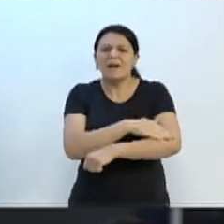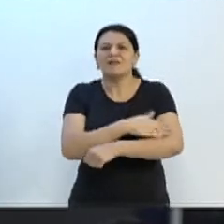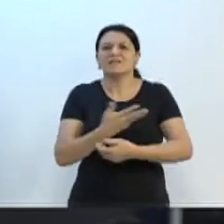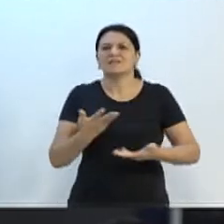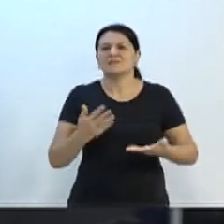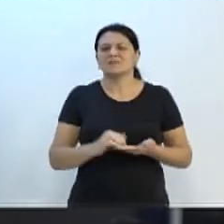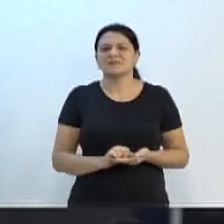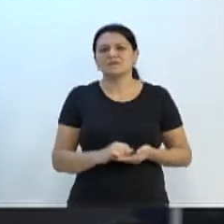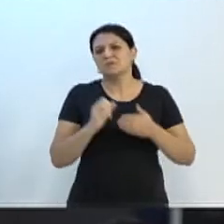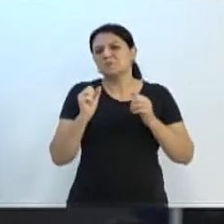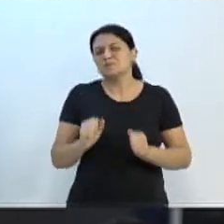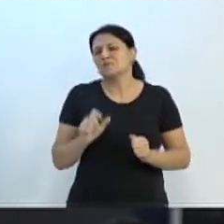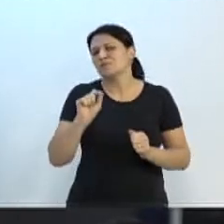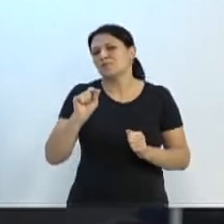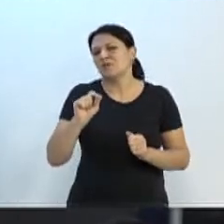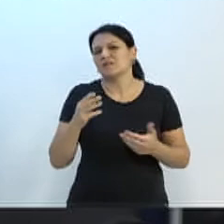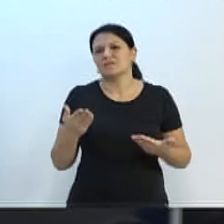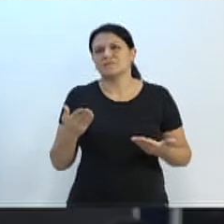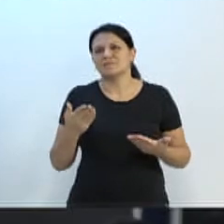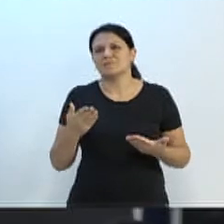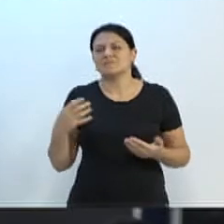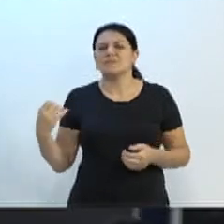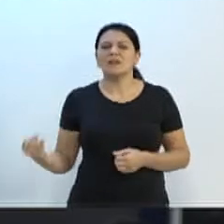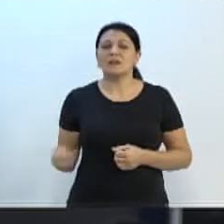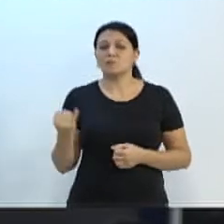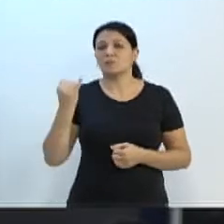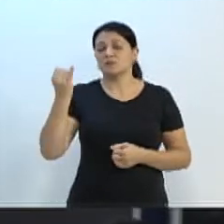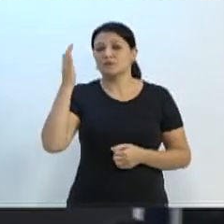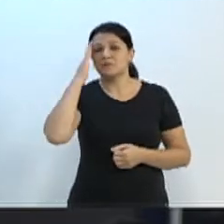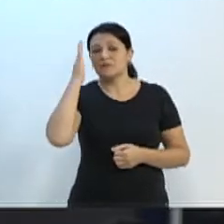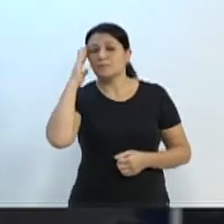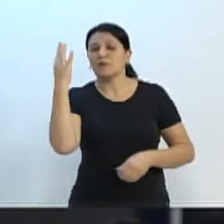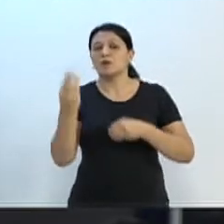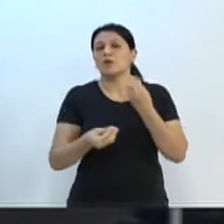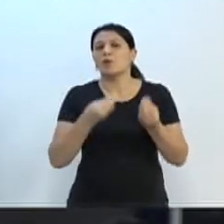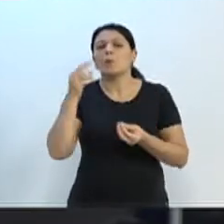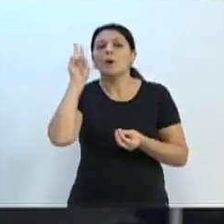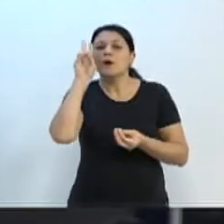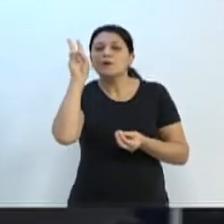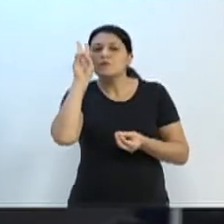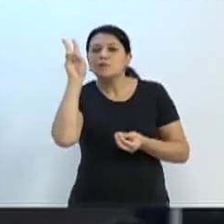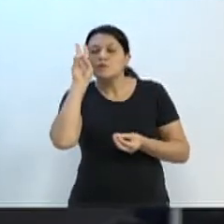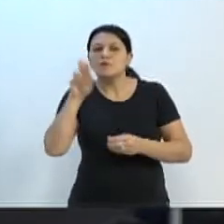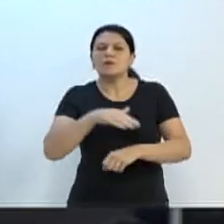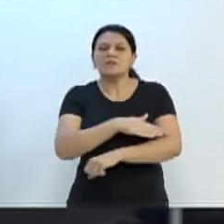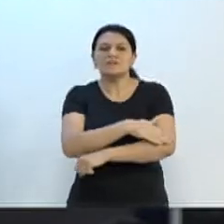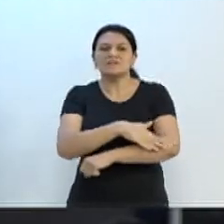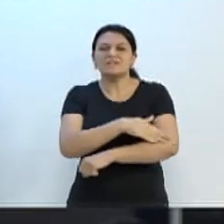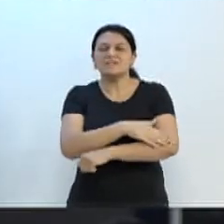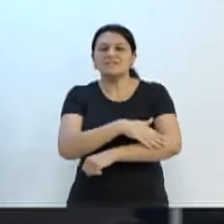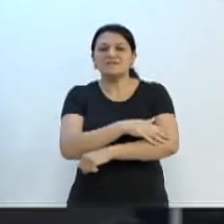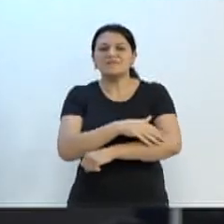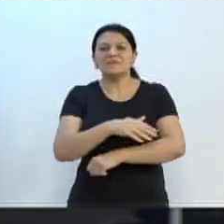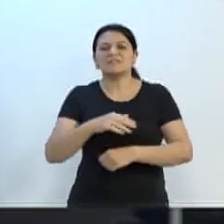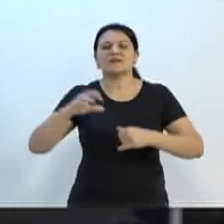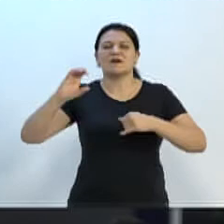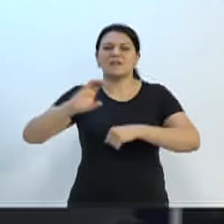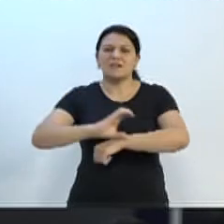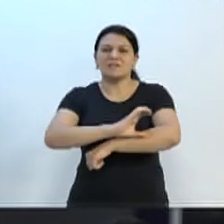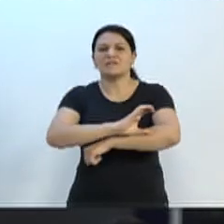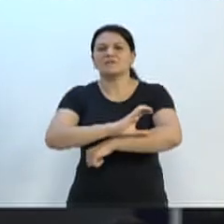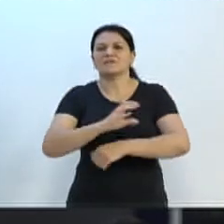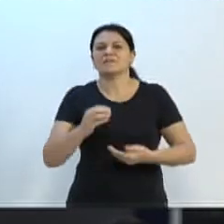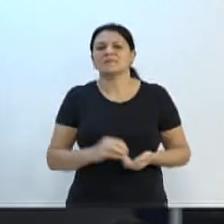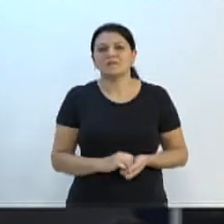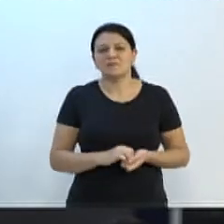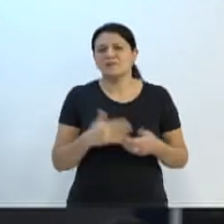aqui reiterar a importância de saber como é que vai ficar aquela história do Parque das Itupavas, na região norte da cidade, como é que vai ser o desfecho daquela novela,